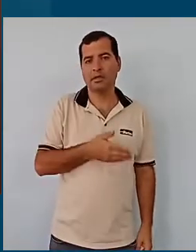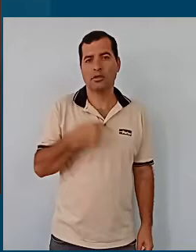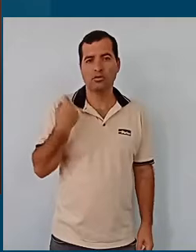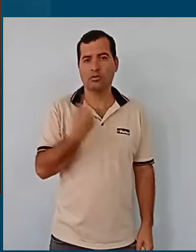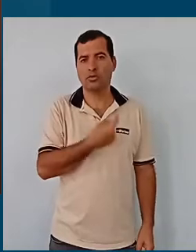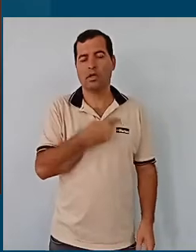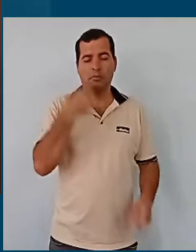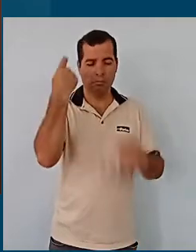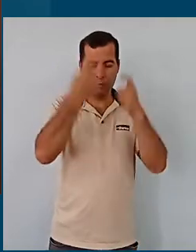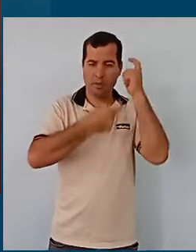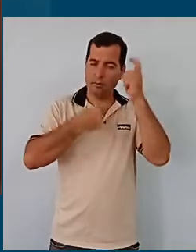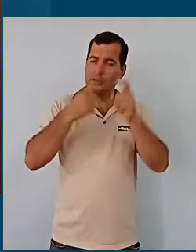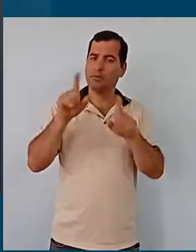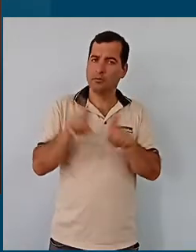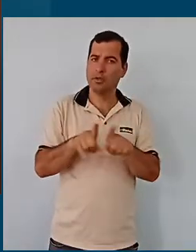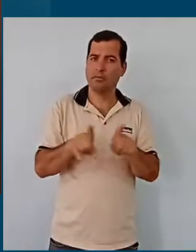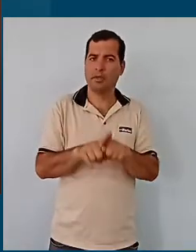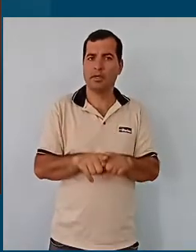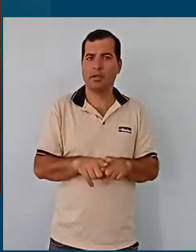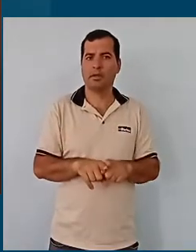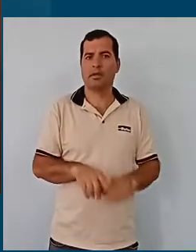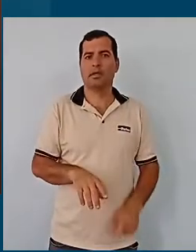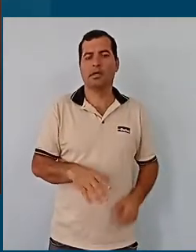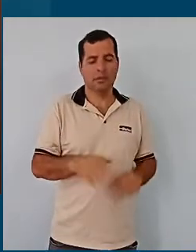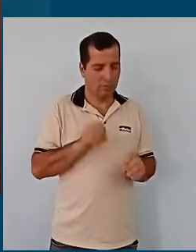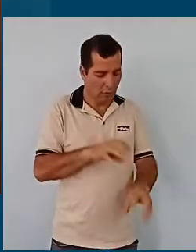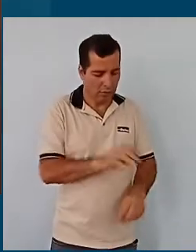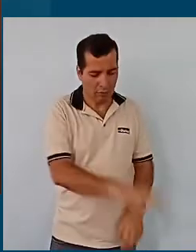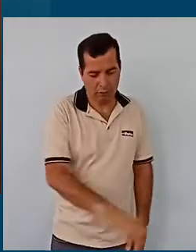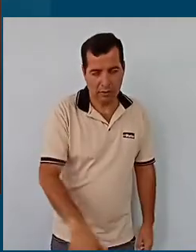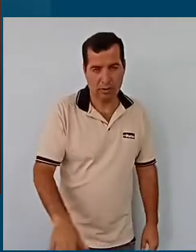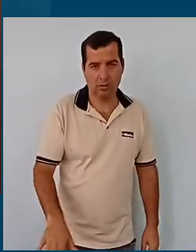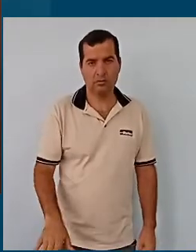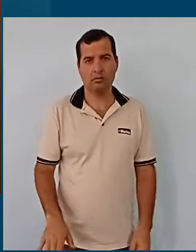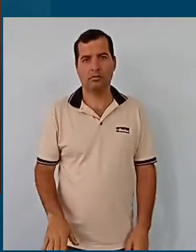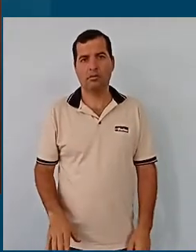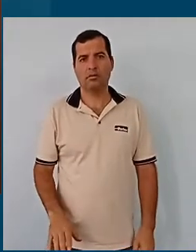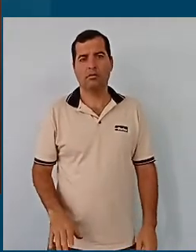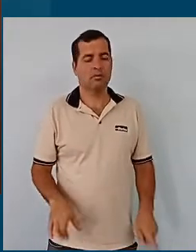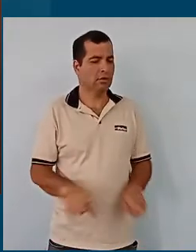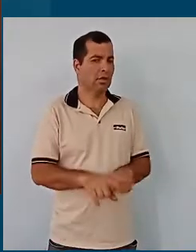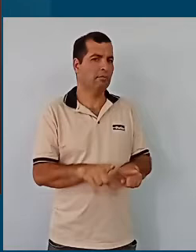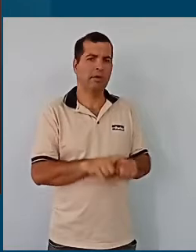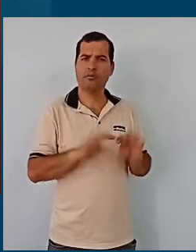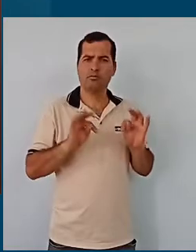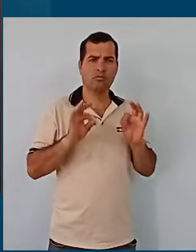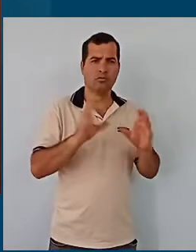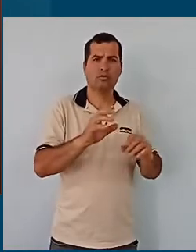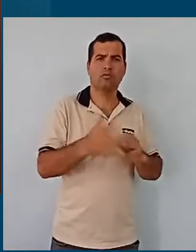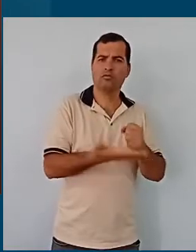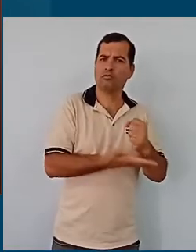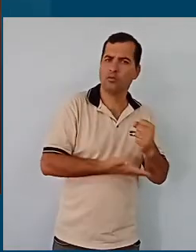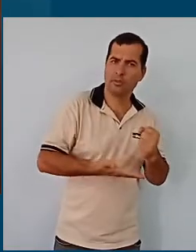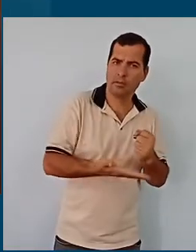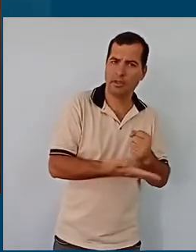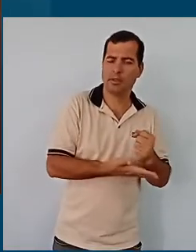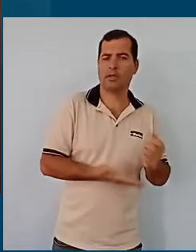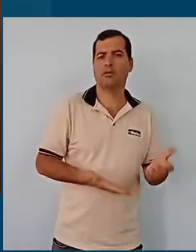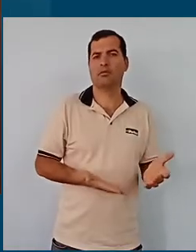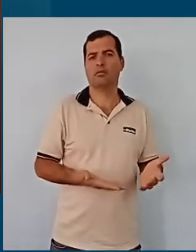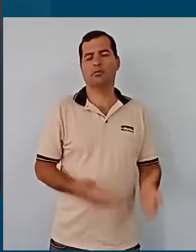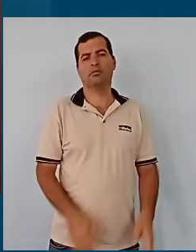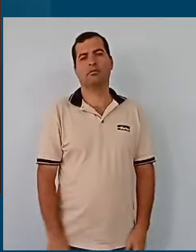nossa preocupação. Desde a educação infantil, atravessando todo o ensino fundamental, e nem só parando